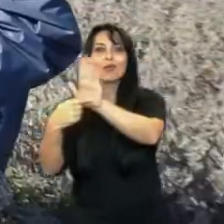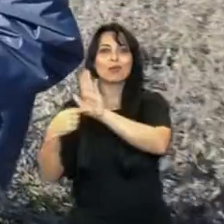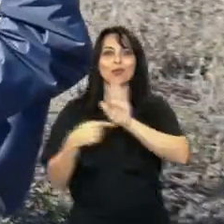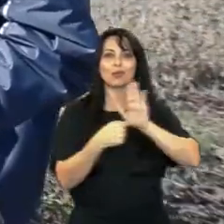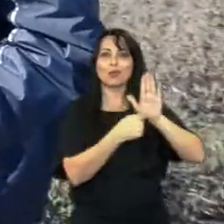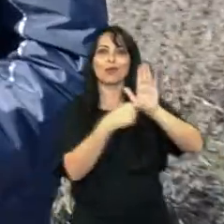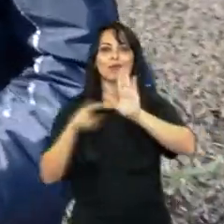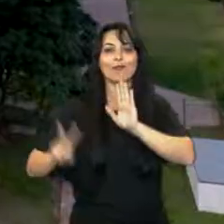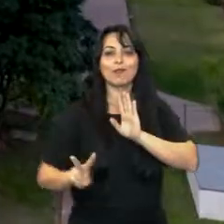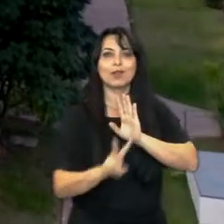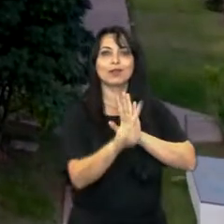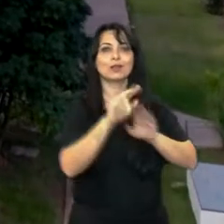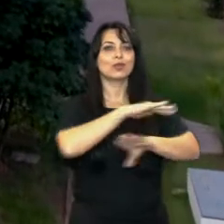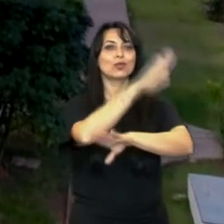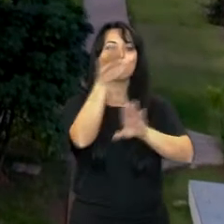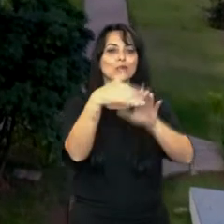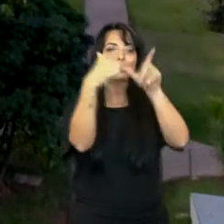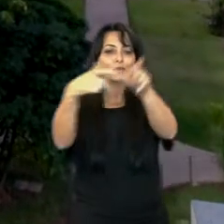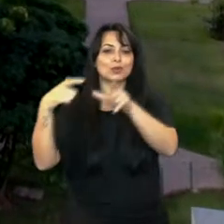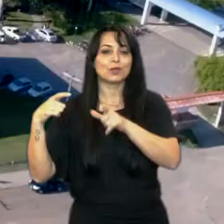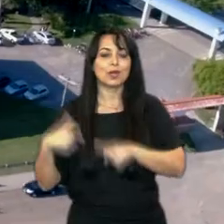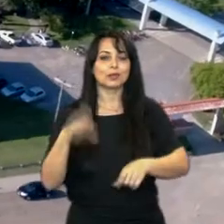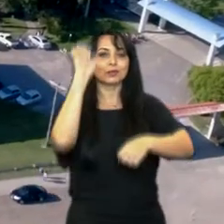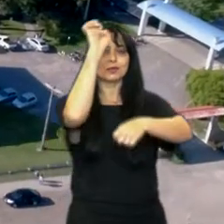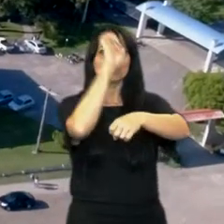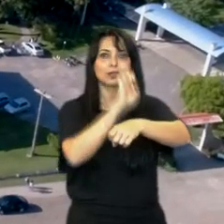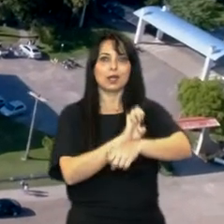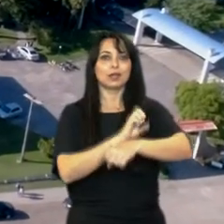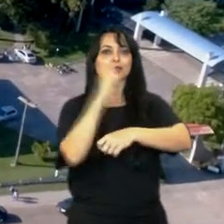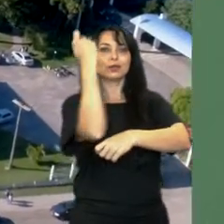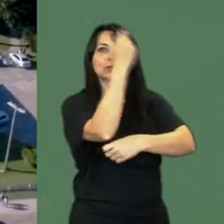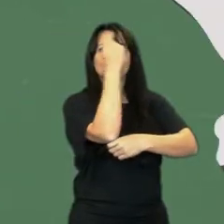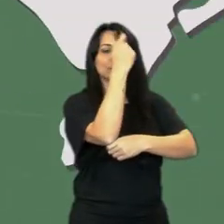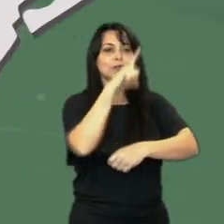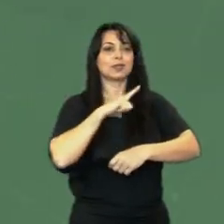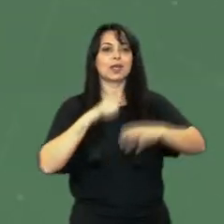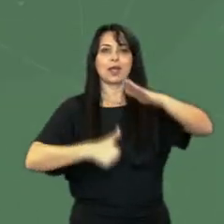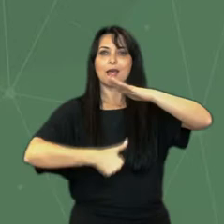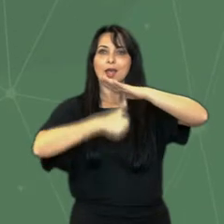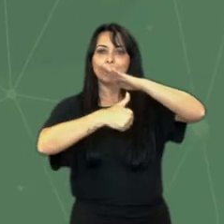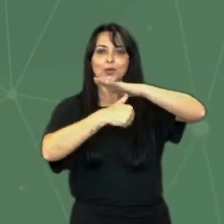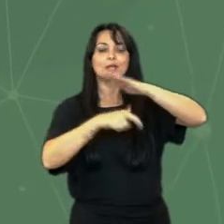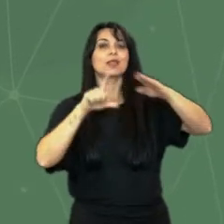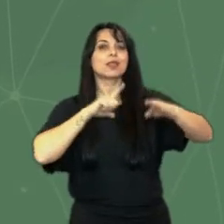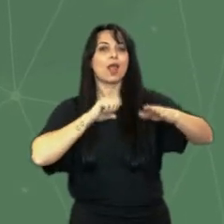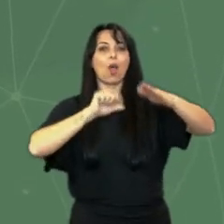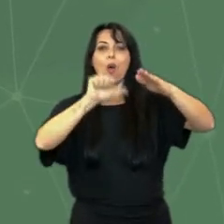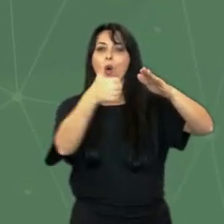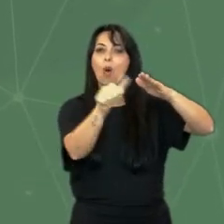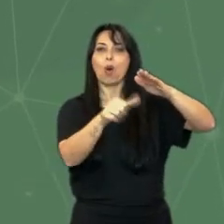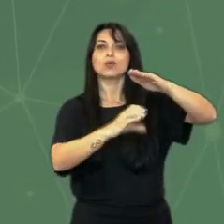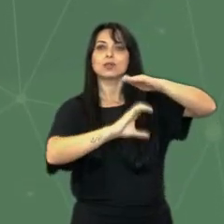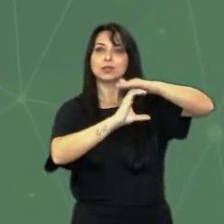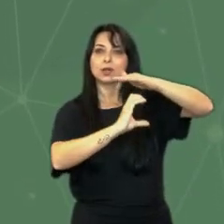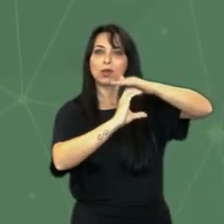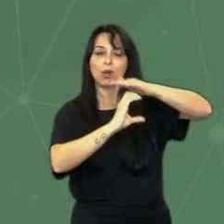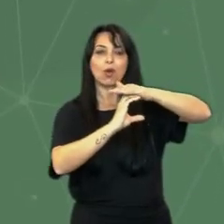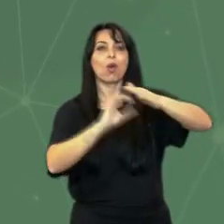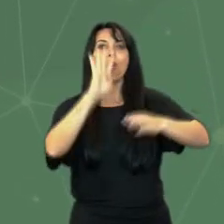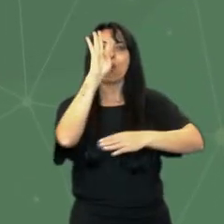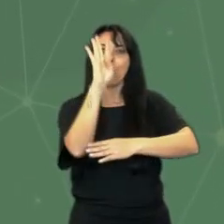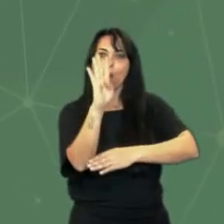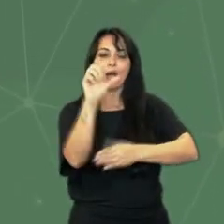para o interior do Rio Grande do Sul. Além da reitoria, possuímos 11 campi,